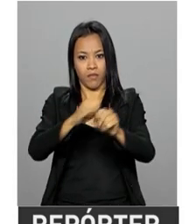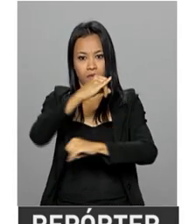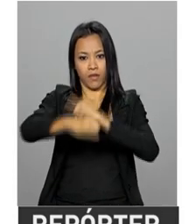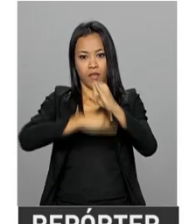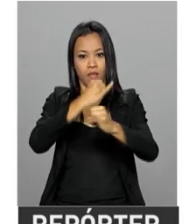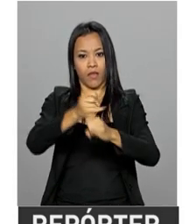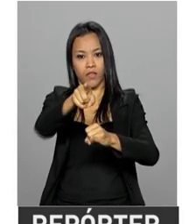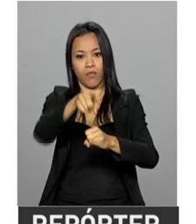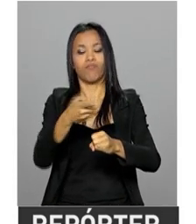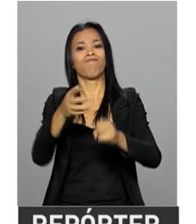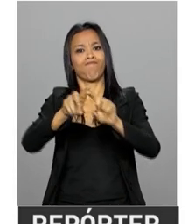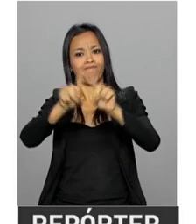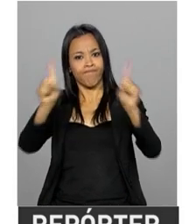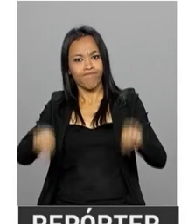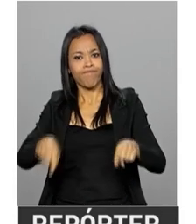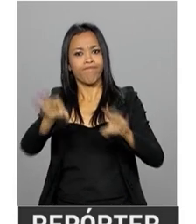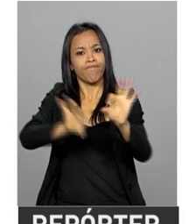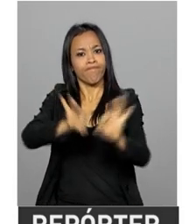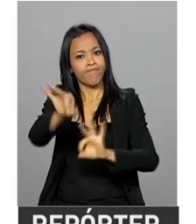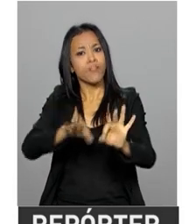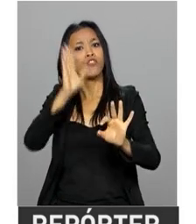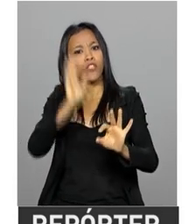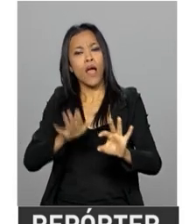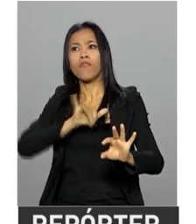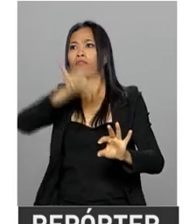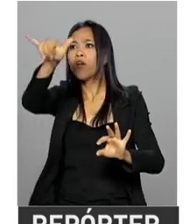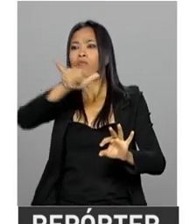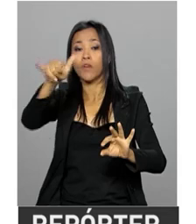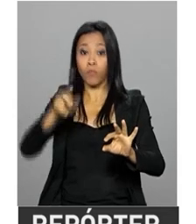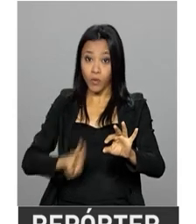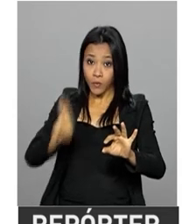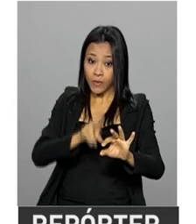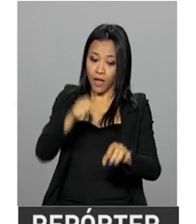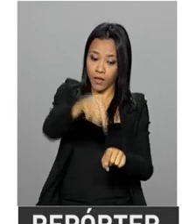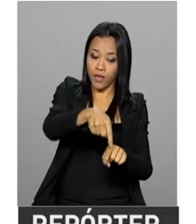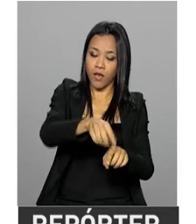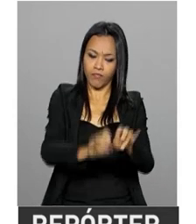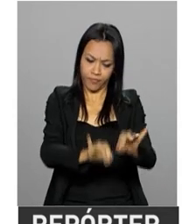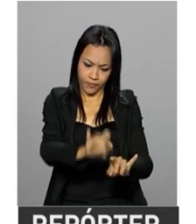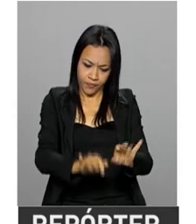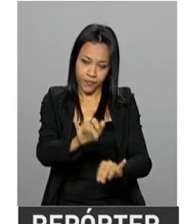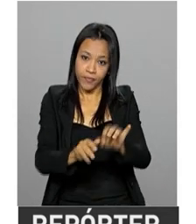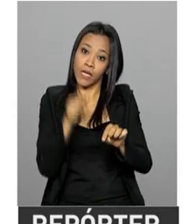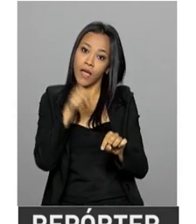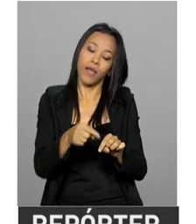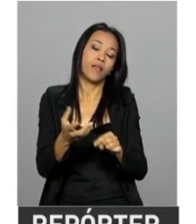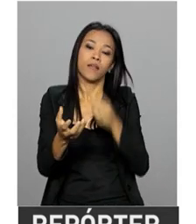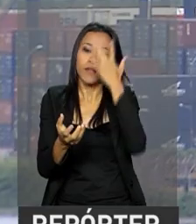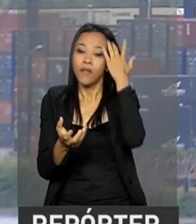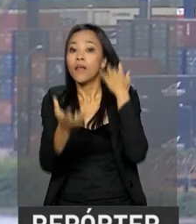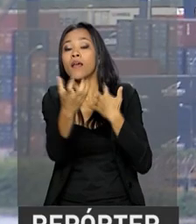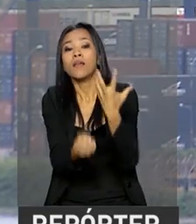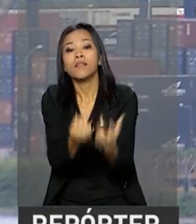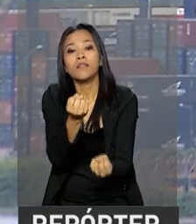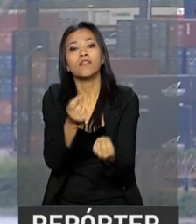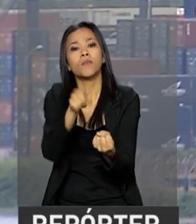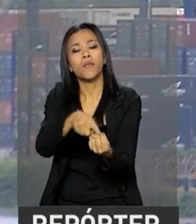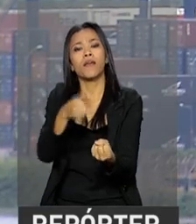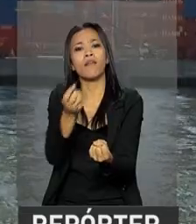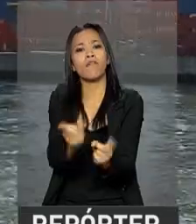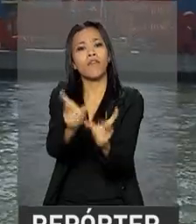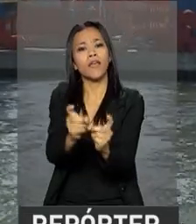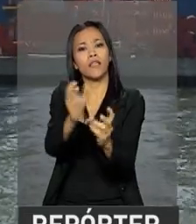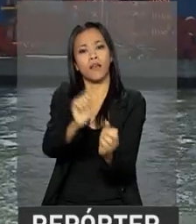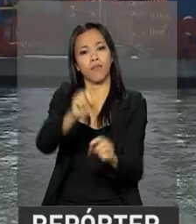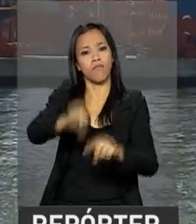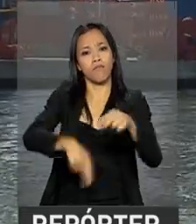exportações que saem do país de avião já podem ser feitas pelo sistema. Agora, o portal passa a registrar também as vendas para o exterior